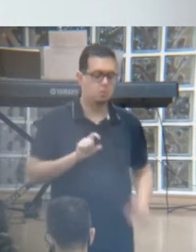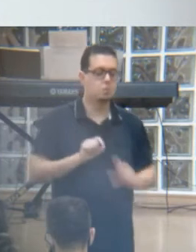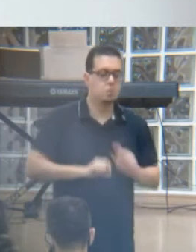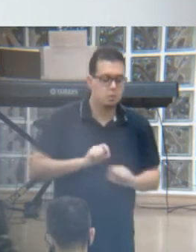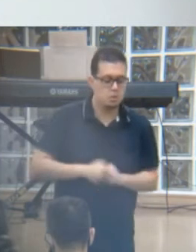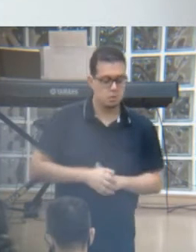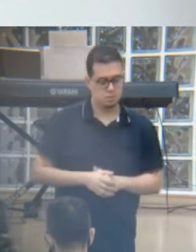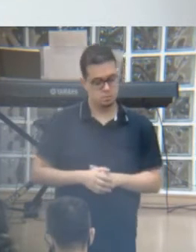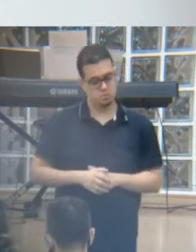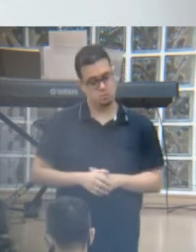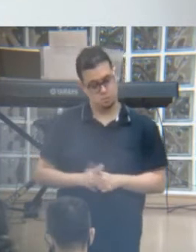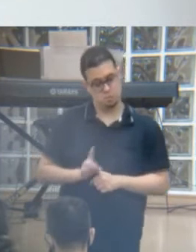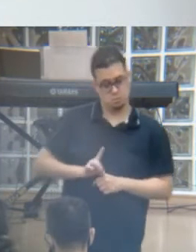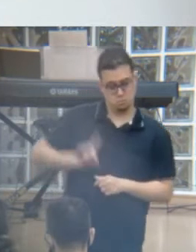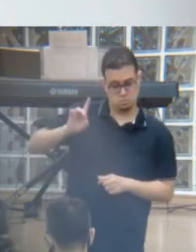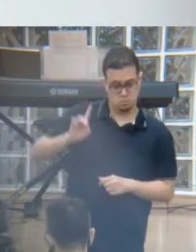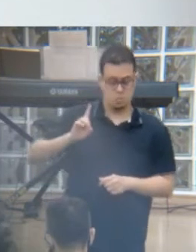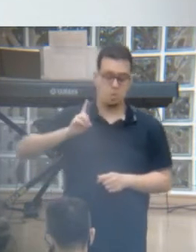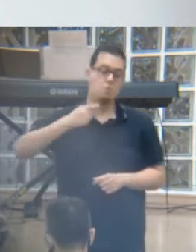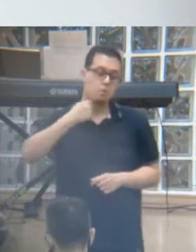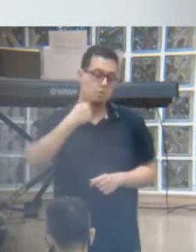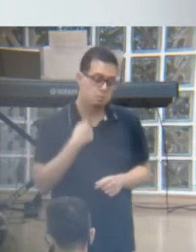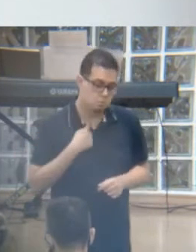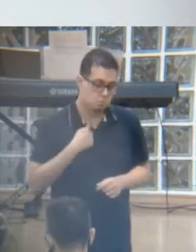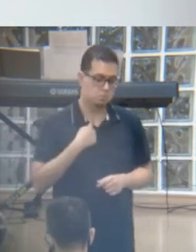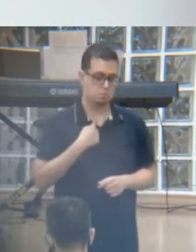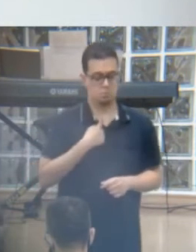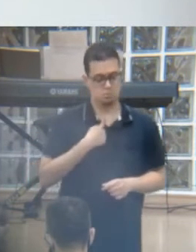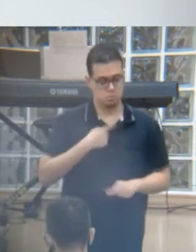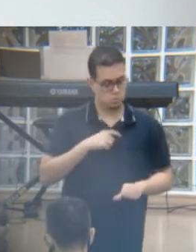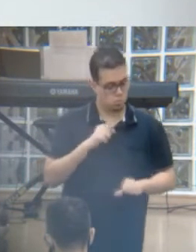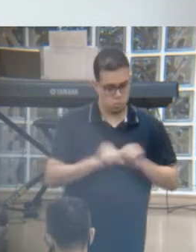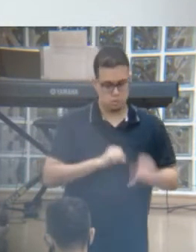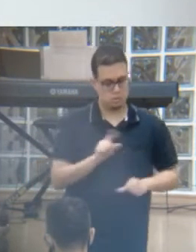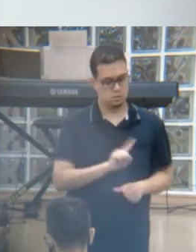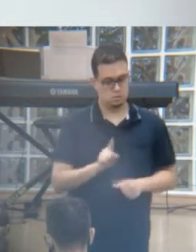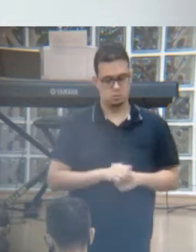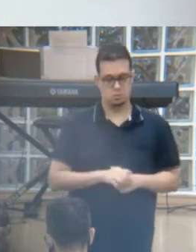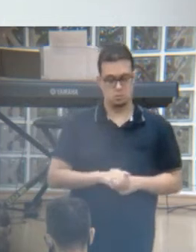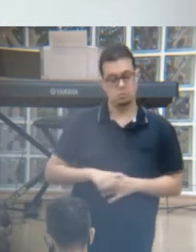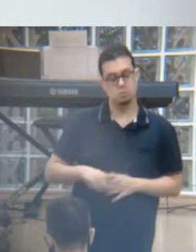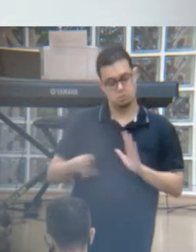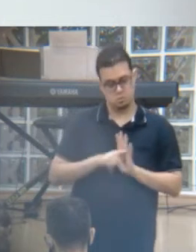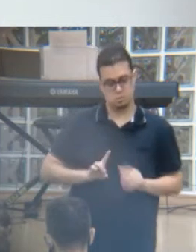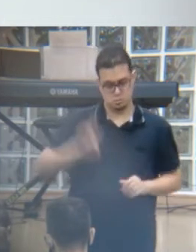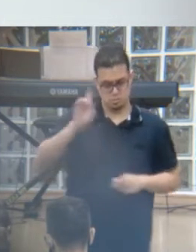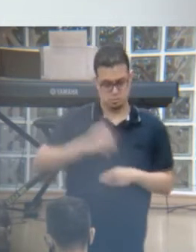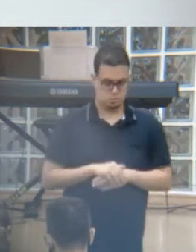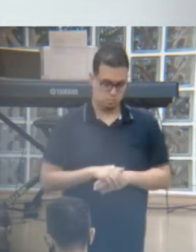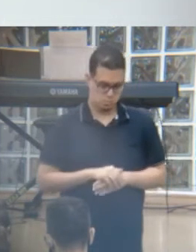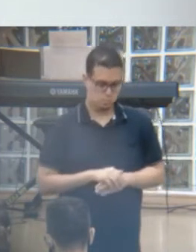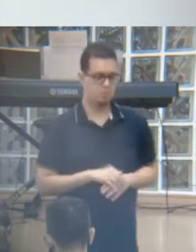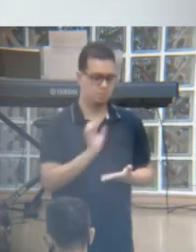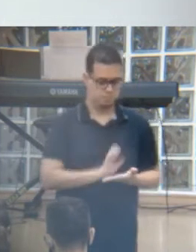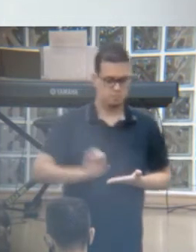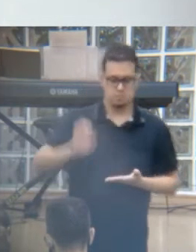absolutas, inexoráveis, inabaláveis de Deus. No temor de Deus, ele creu na sua palavra e nas